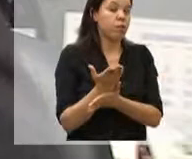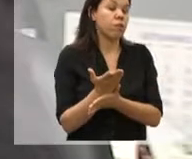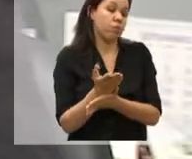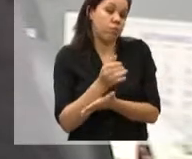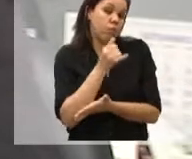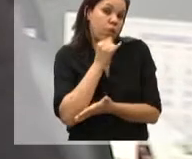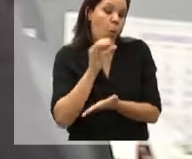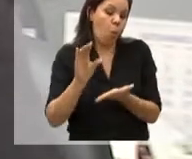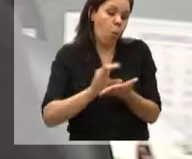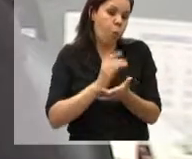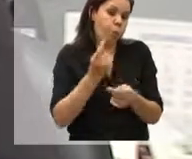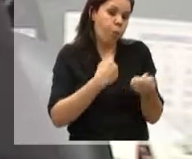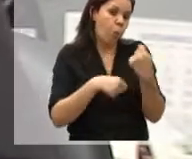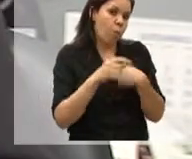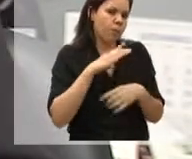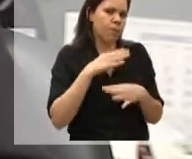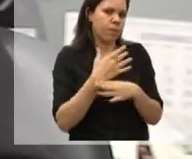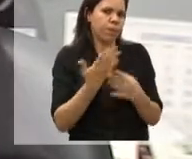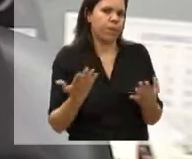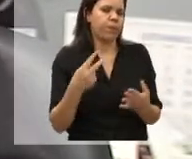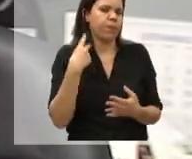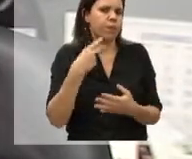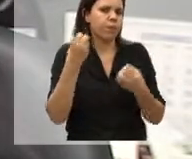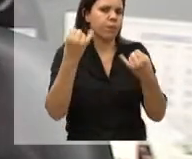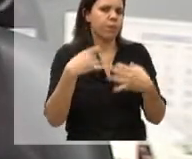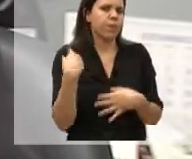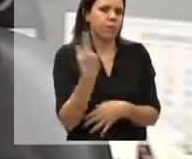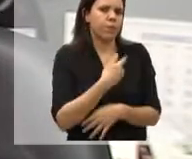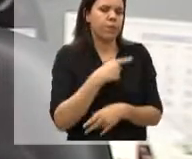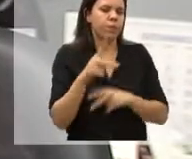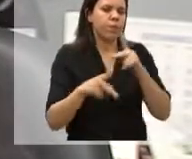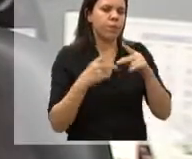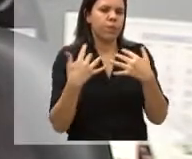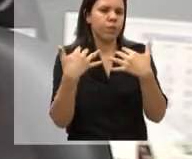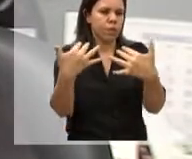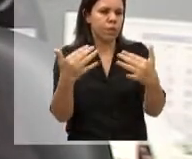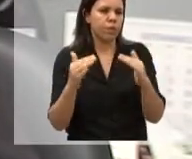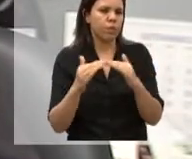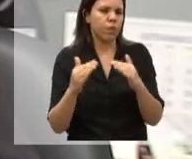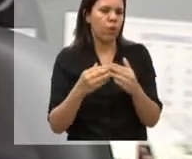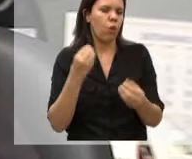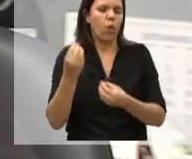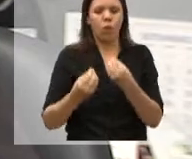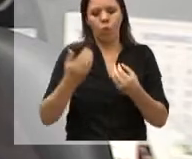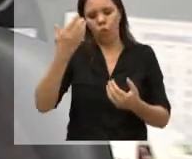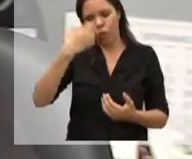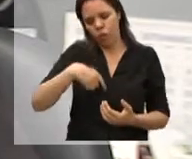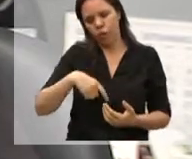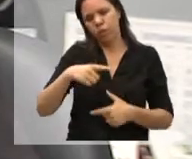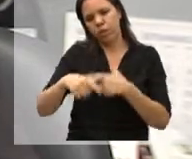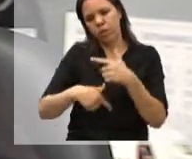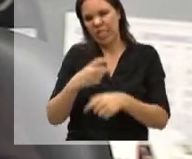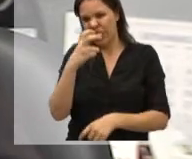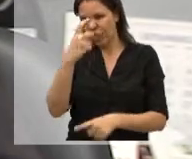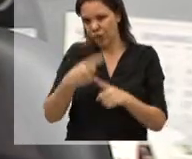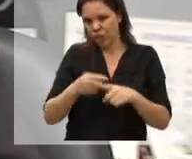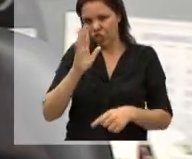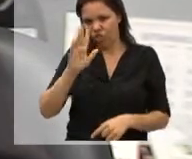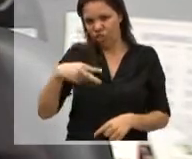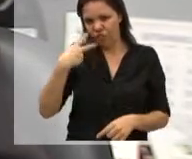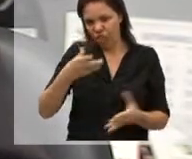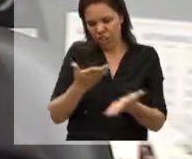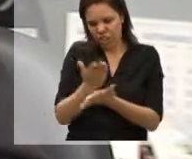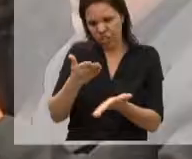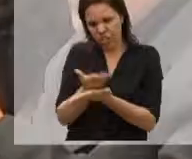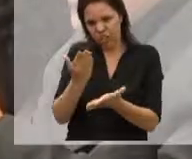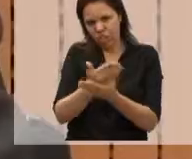exemplo, o orçamento da cidade, né? Vereador, conta aqui pra gente, o pessoal de casa, como que é estar como vereador aí no 5º mandato já?